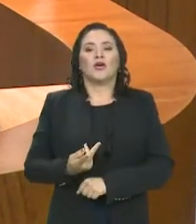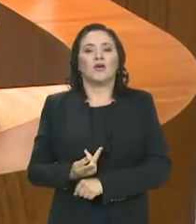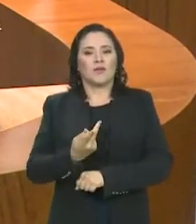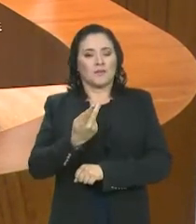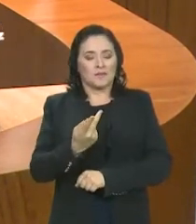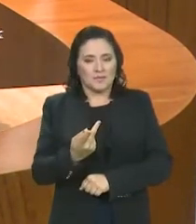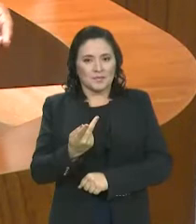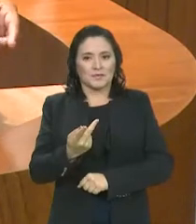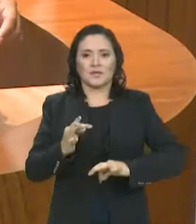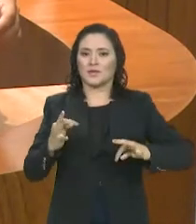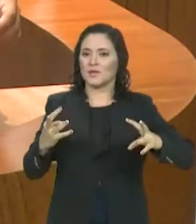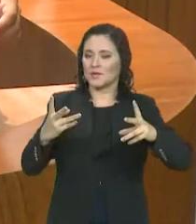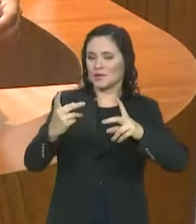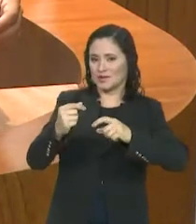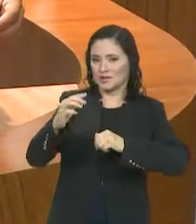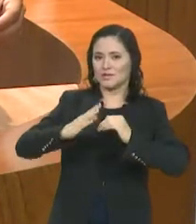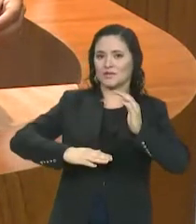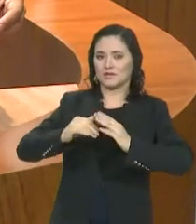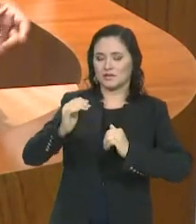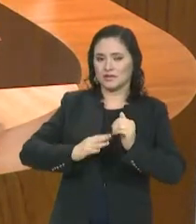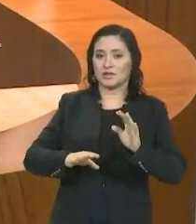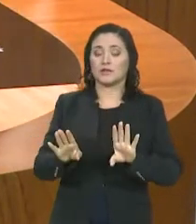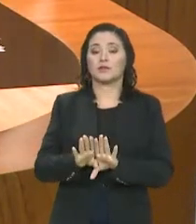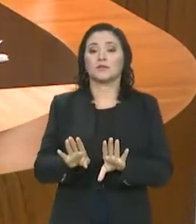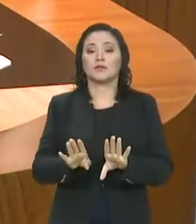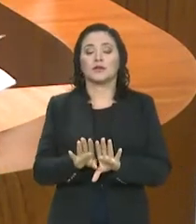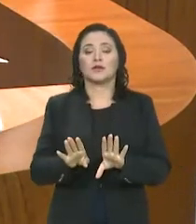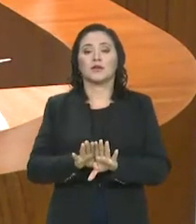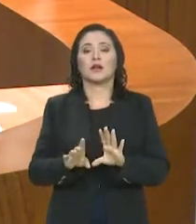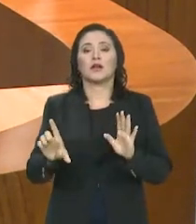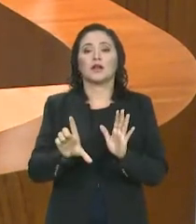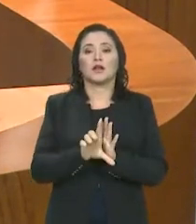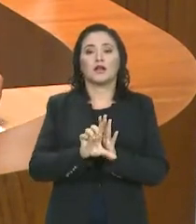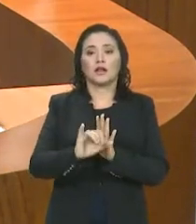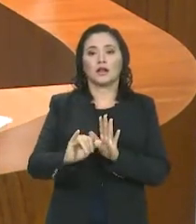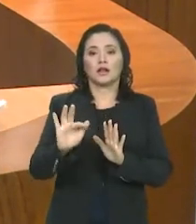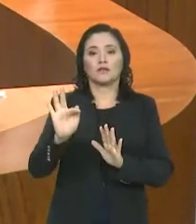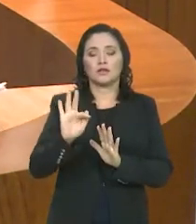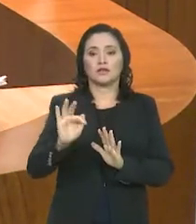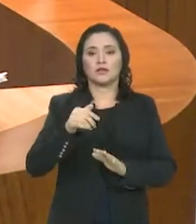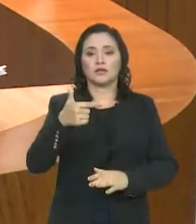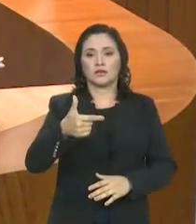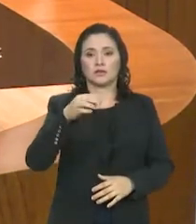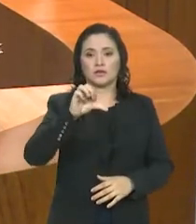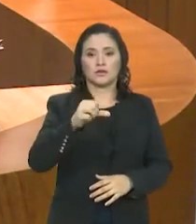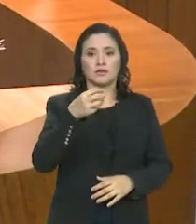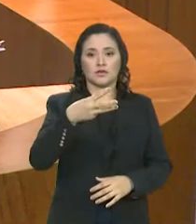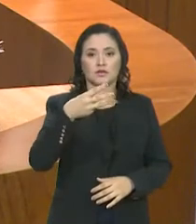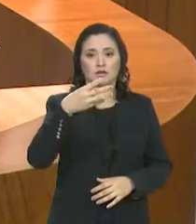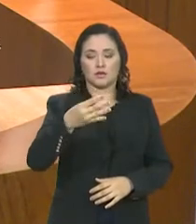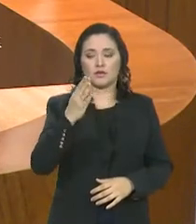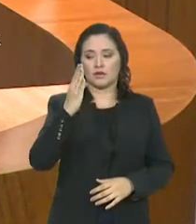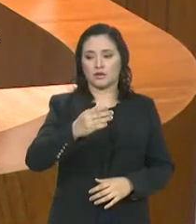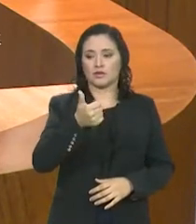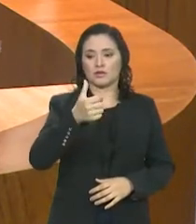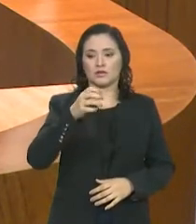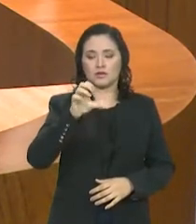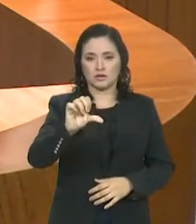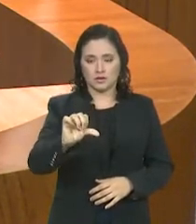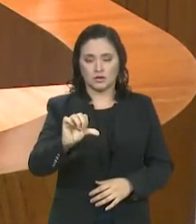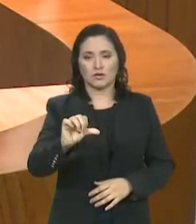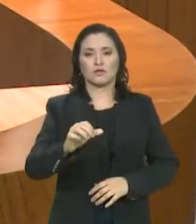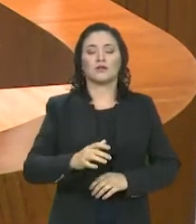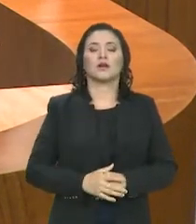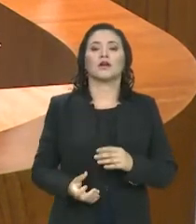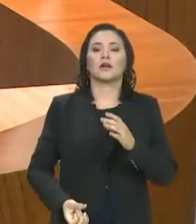inclusive, o cumprimento da Lei Federal 13.954/2019, que trata da reestruturação da carreira militar e dispõe sobre o sistema